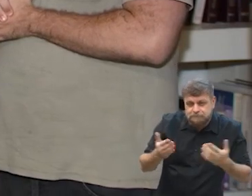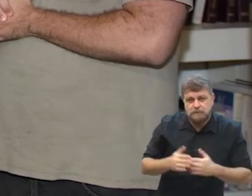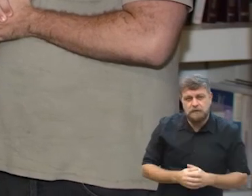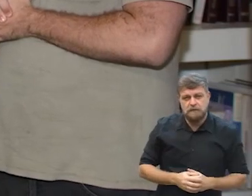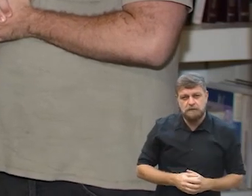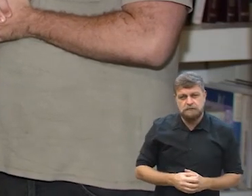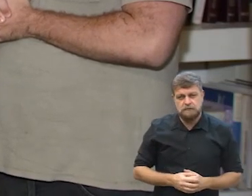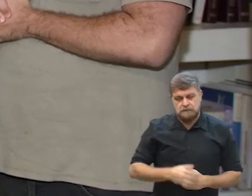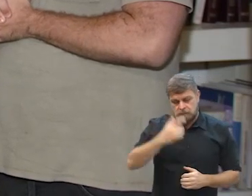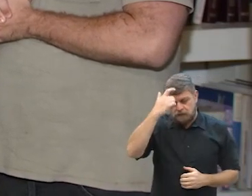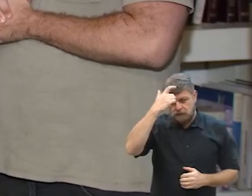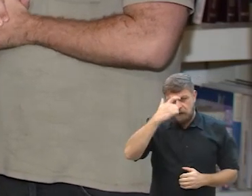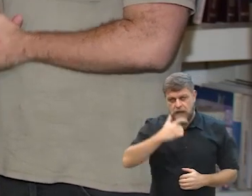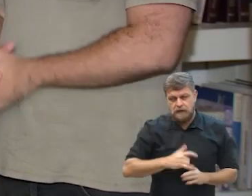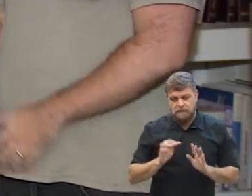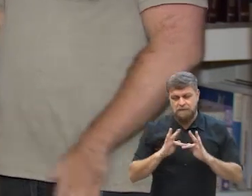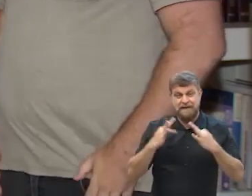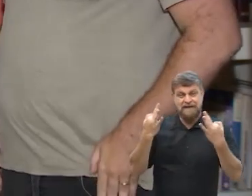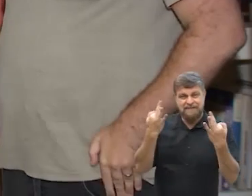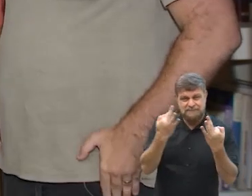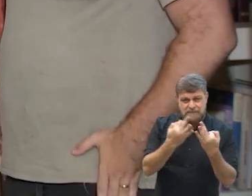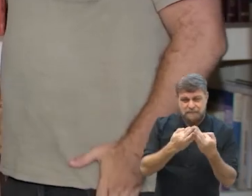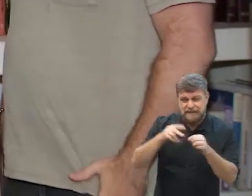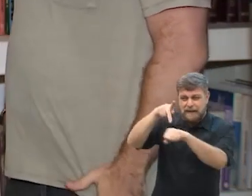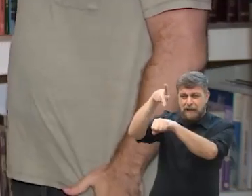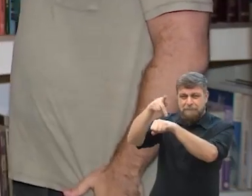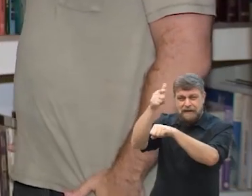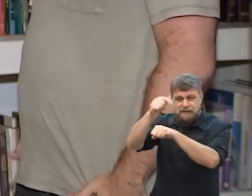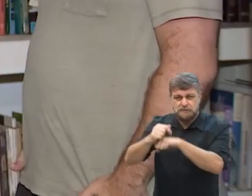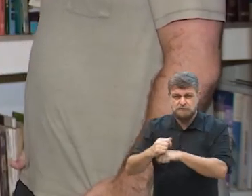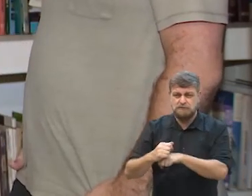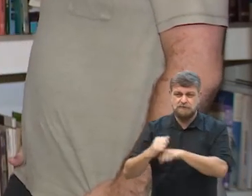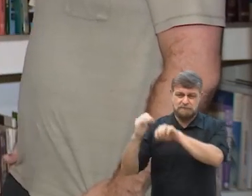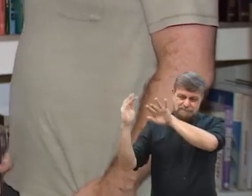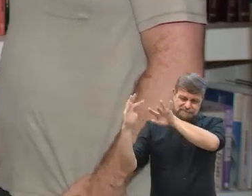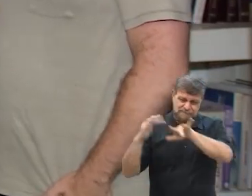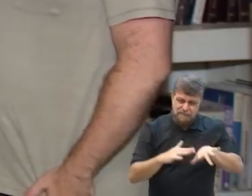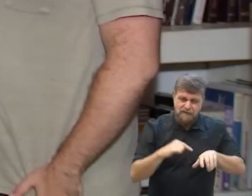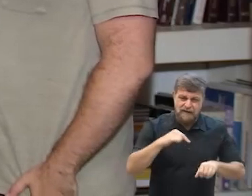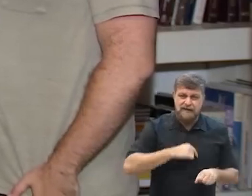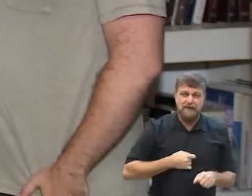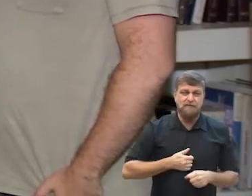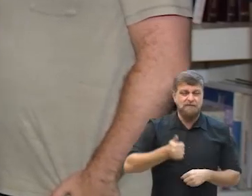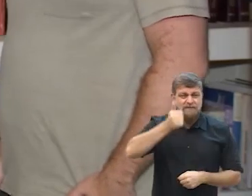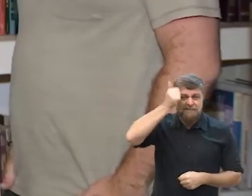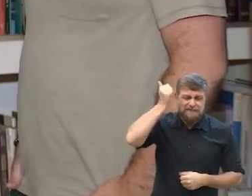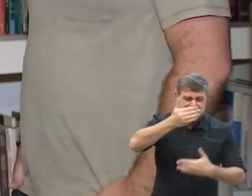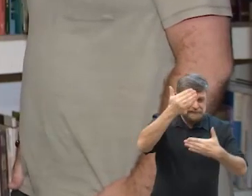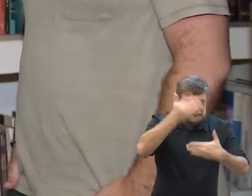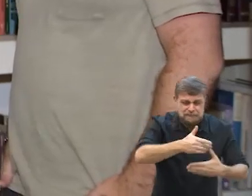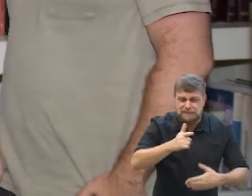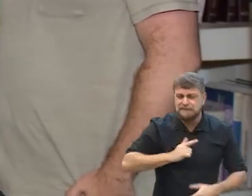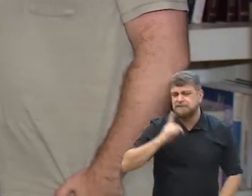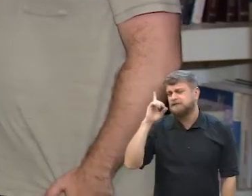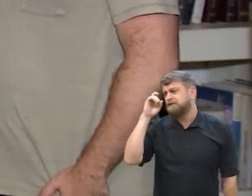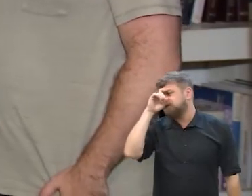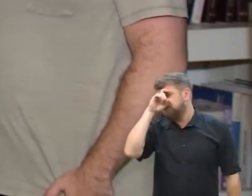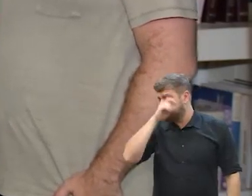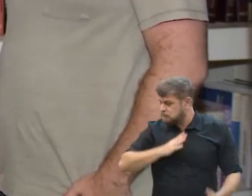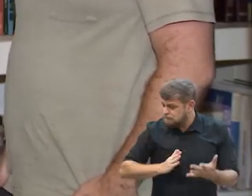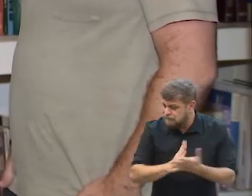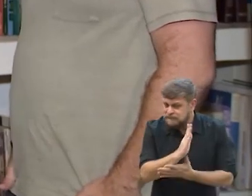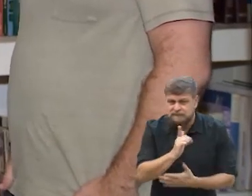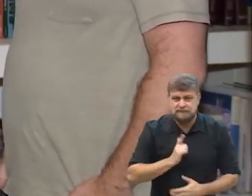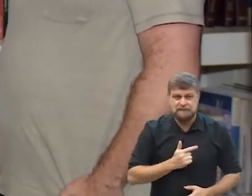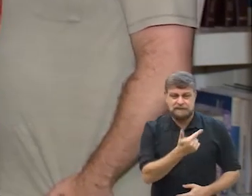eu venho de famílias de imigrantes, prestei vários vestibulares, entrei em várias universidades, era muito difícil naquela época,